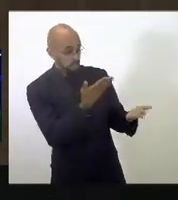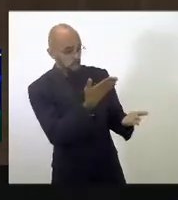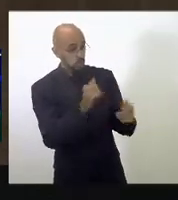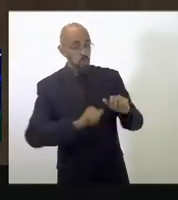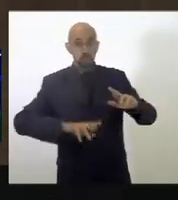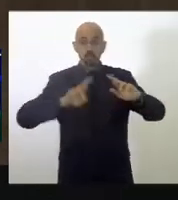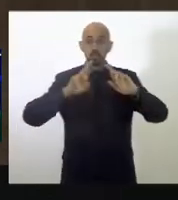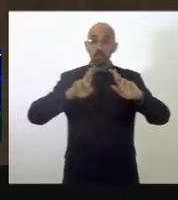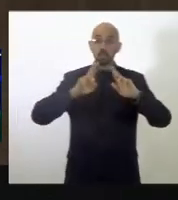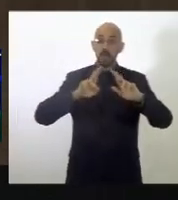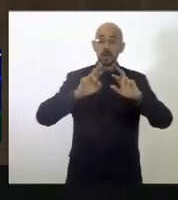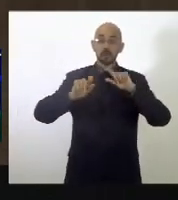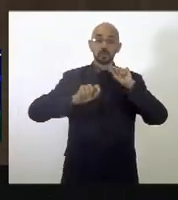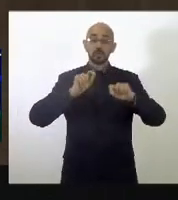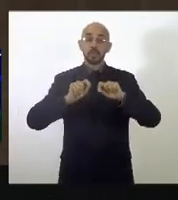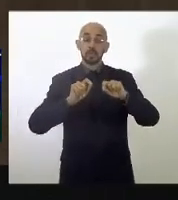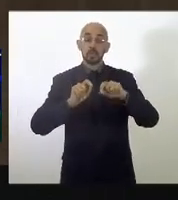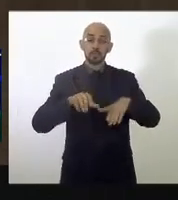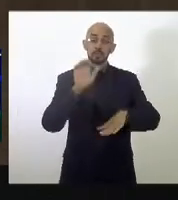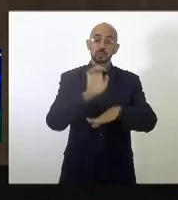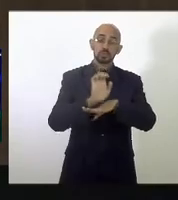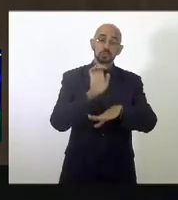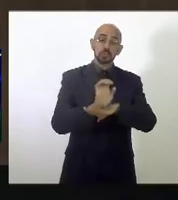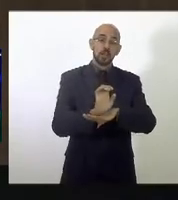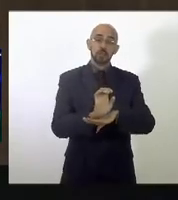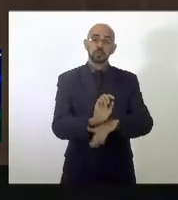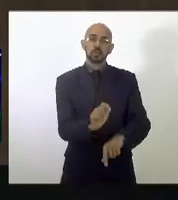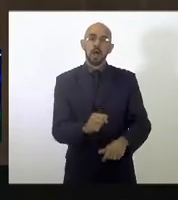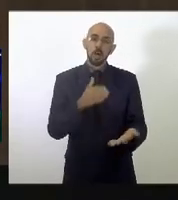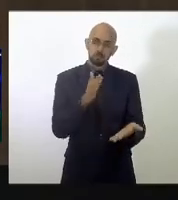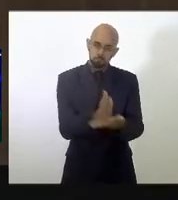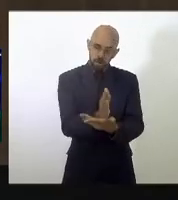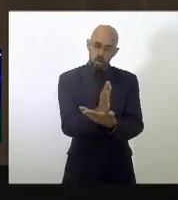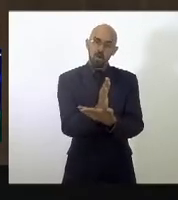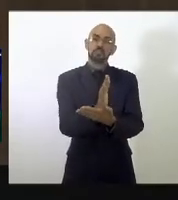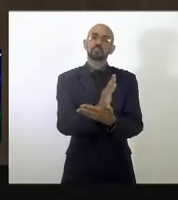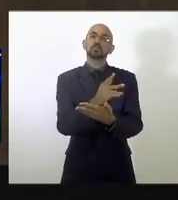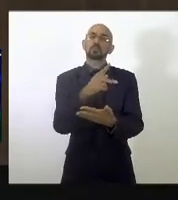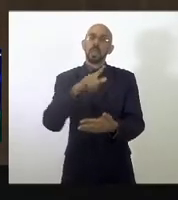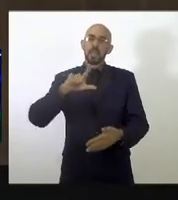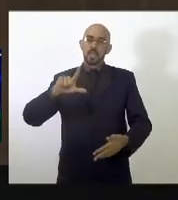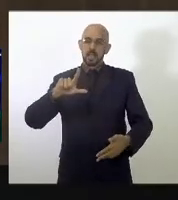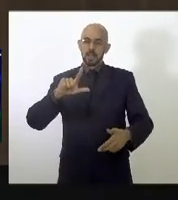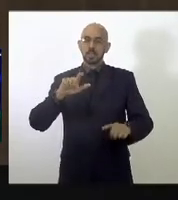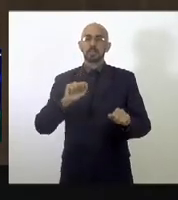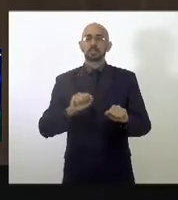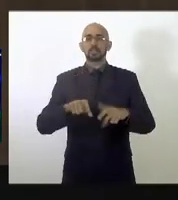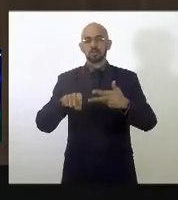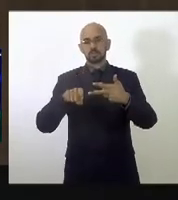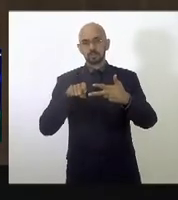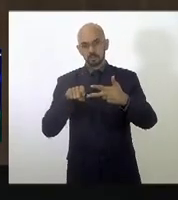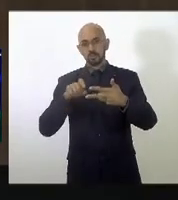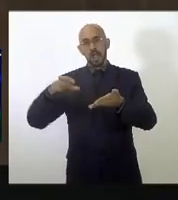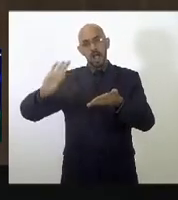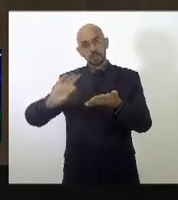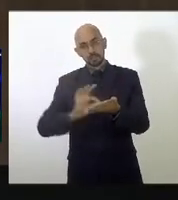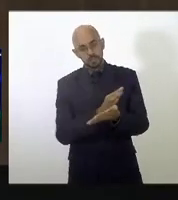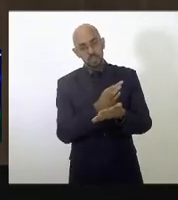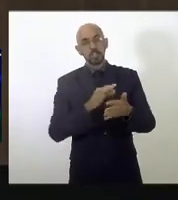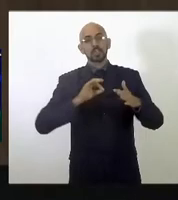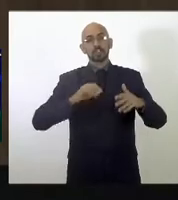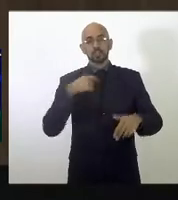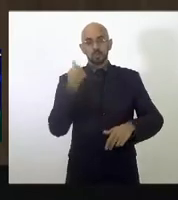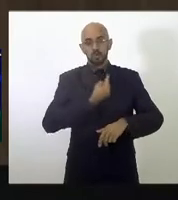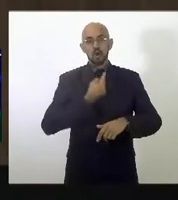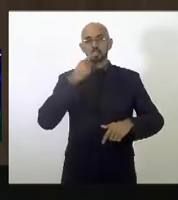Esperamos que o Estado, né, aprove esse projeto, que o Executivo sancione e a gente consiga